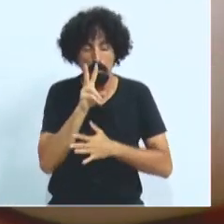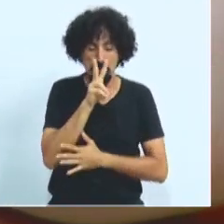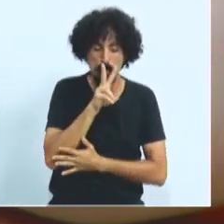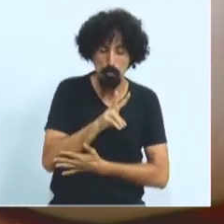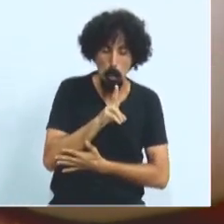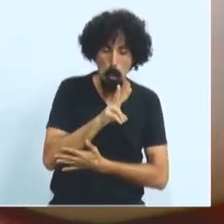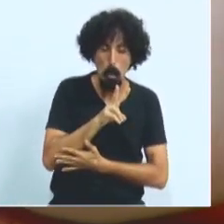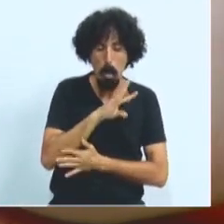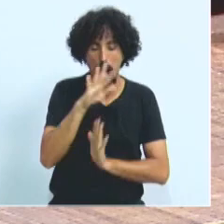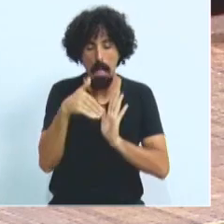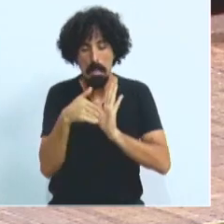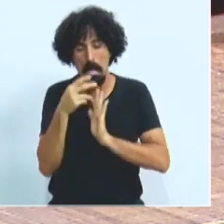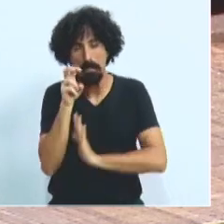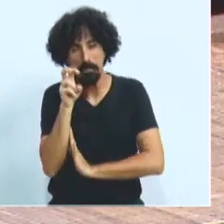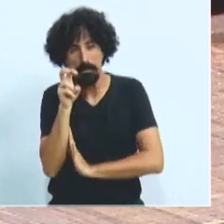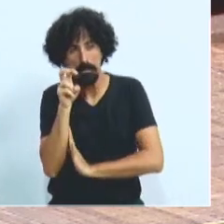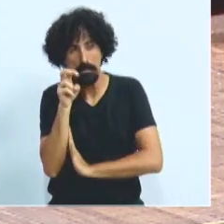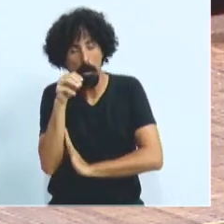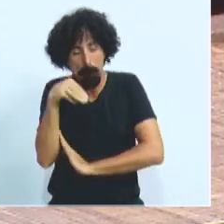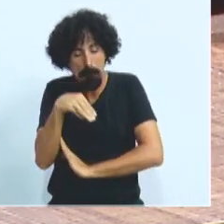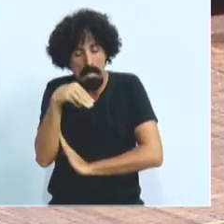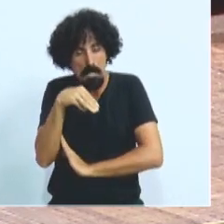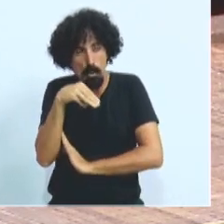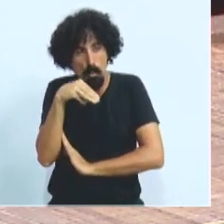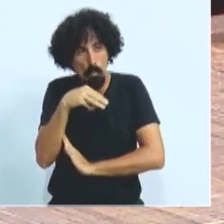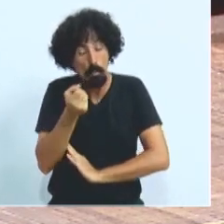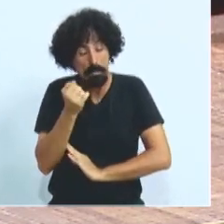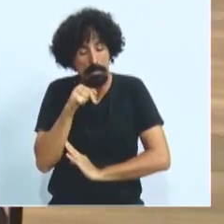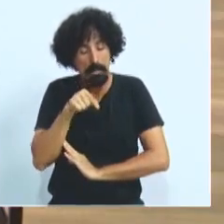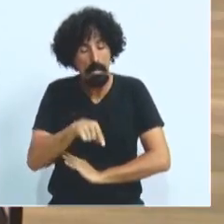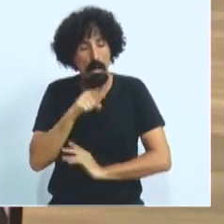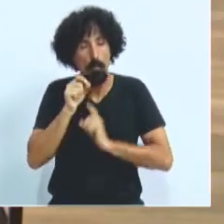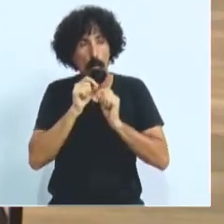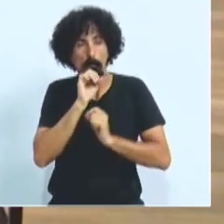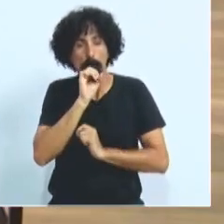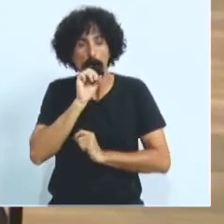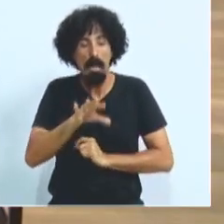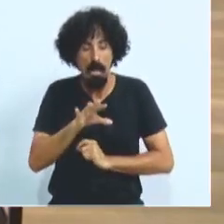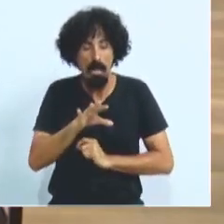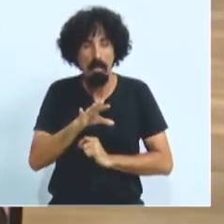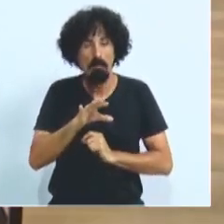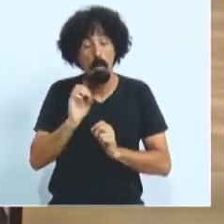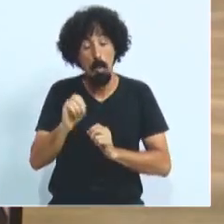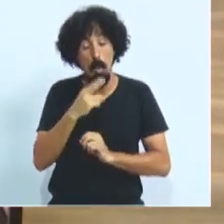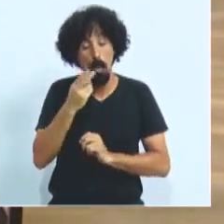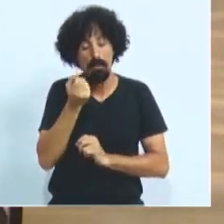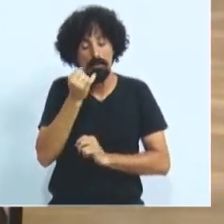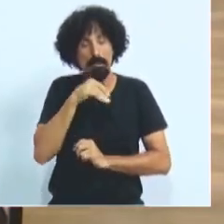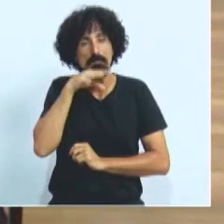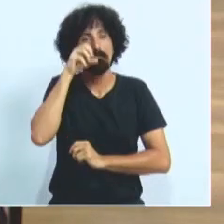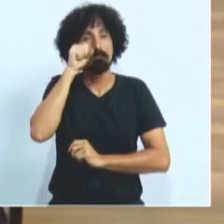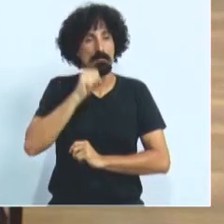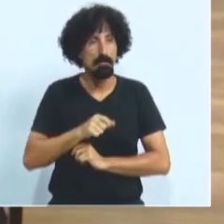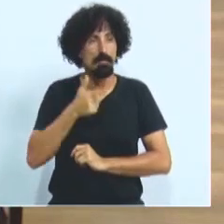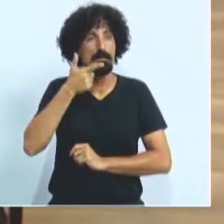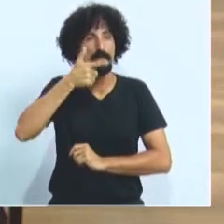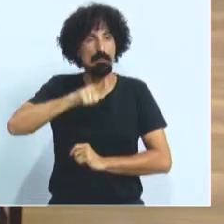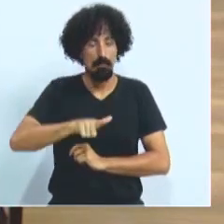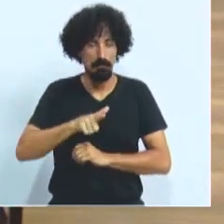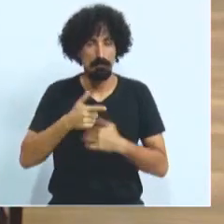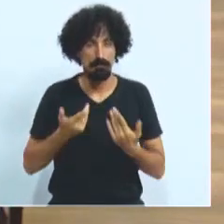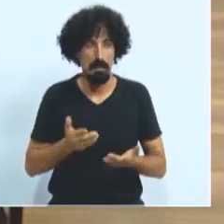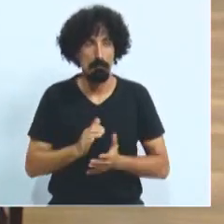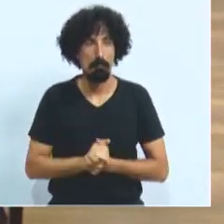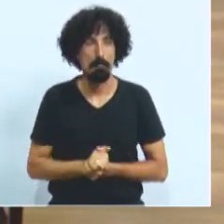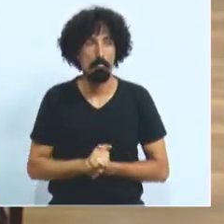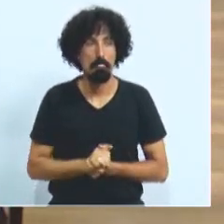minutos, sempre verificando se saiu o objeto e se a criança tiver parado de respirar, se ela voltou a respirar. Que é o tempo enquanto o socorro chega, né?